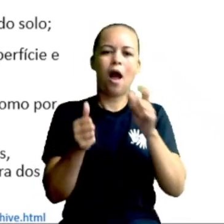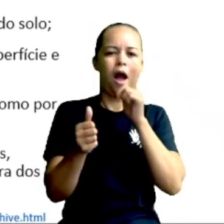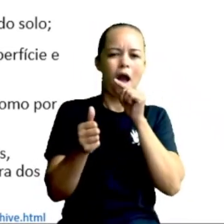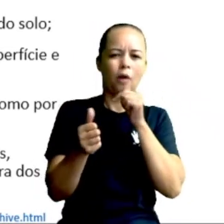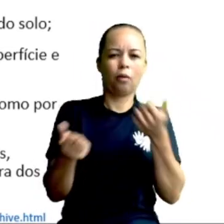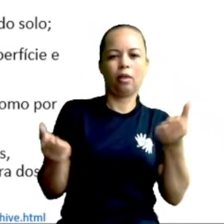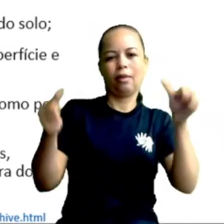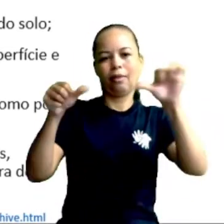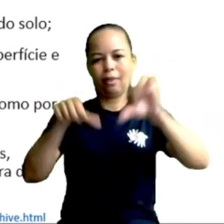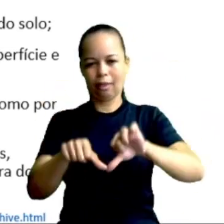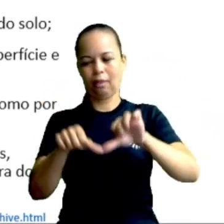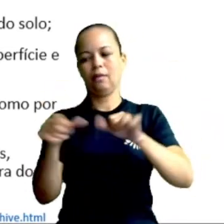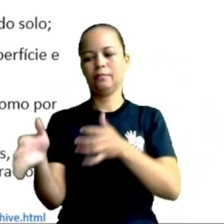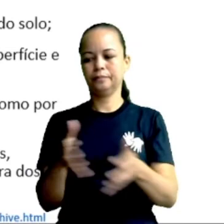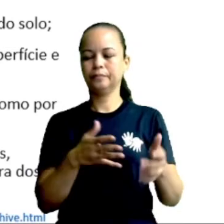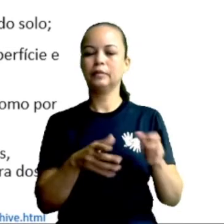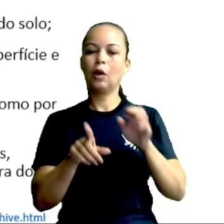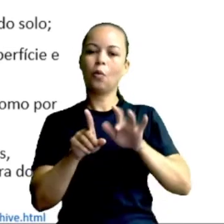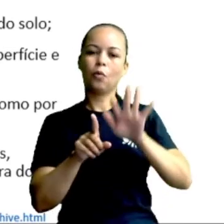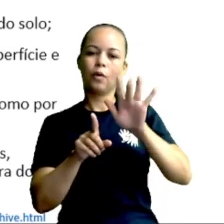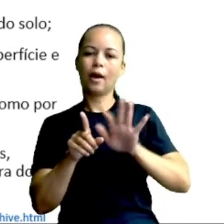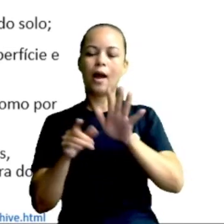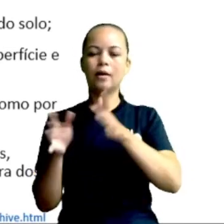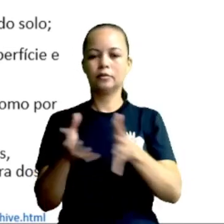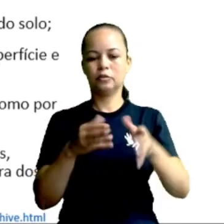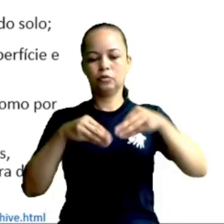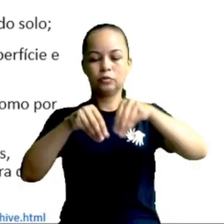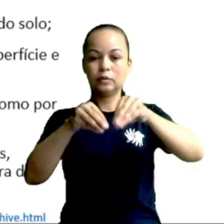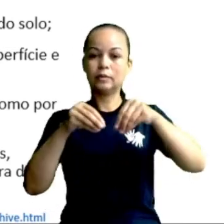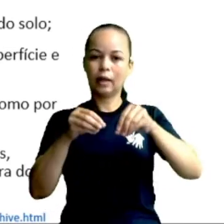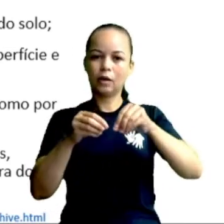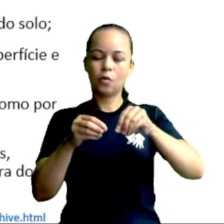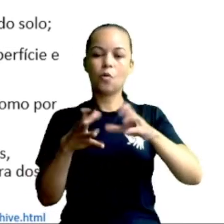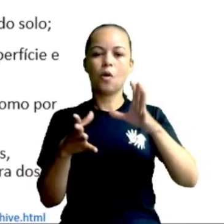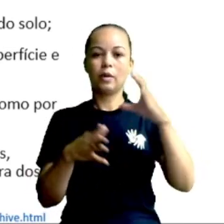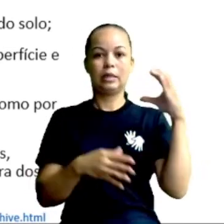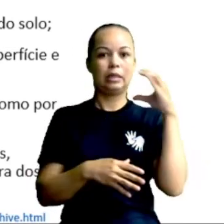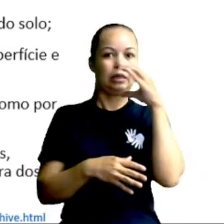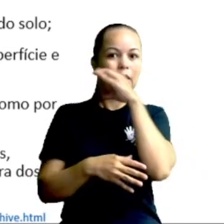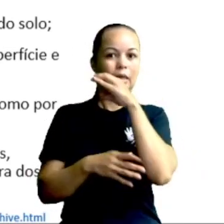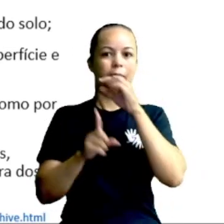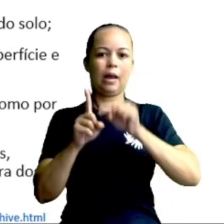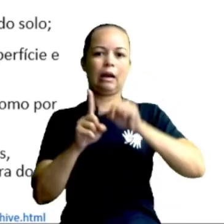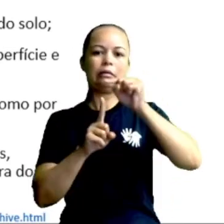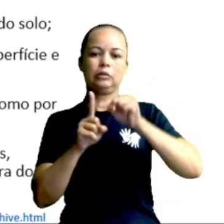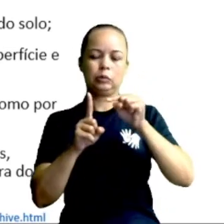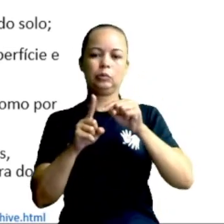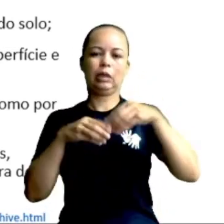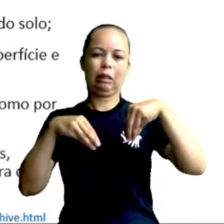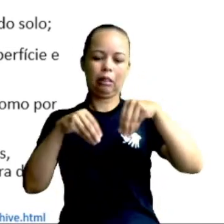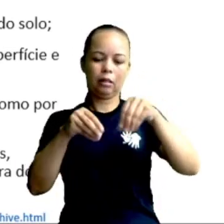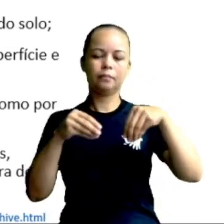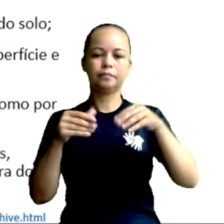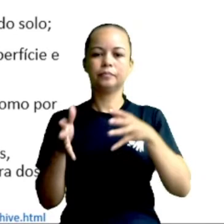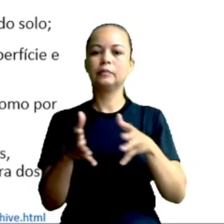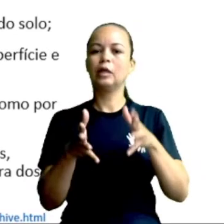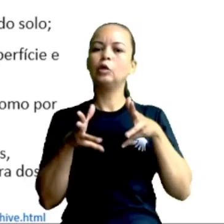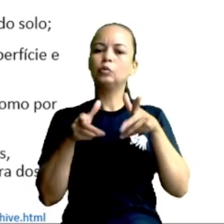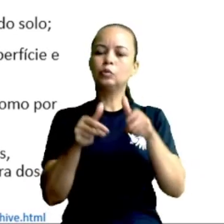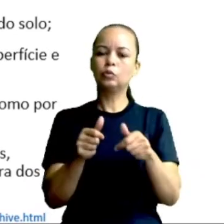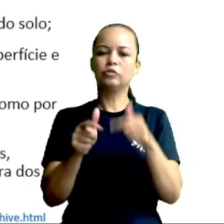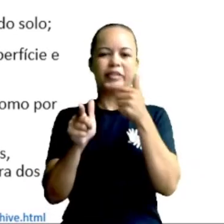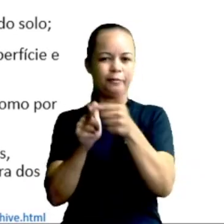A produção e migração de gás nos aterros, conduzindo ao aumento de temperatura dos solos. Tudo isso vai ser uma série, gente,